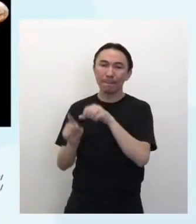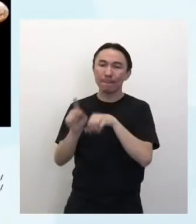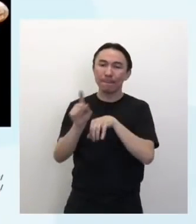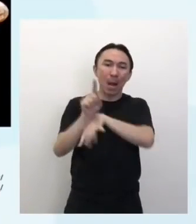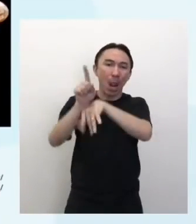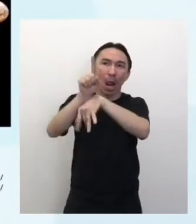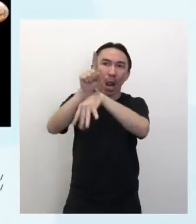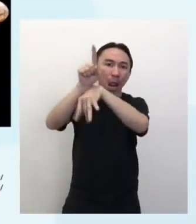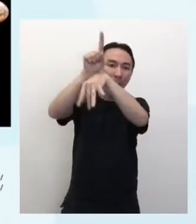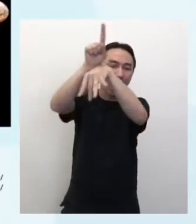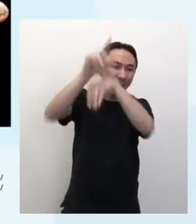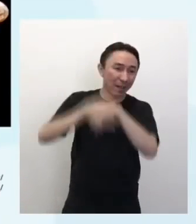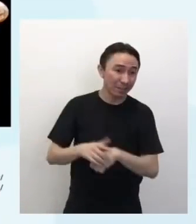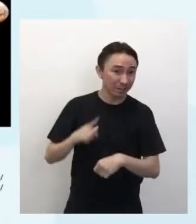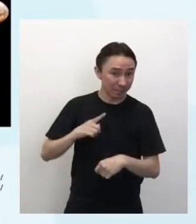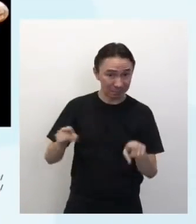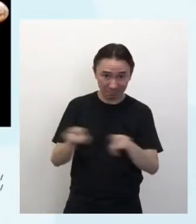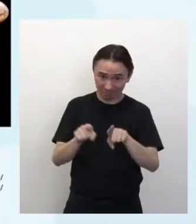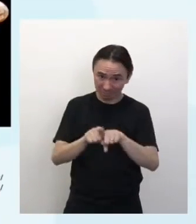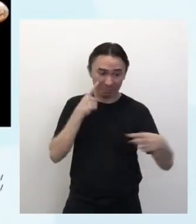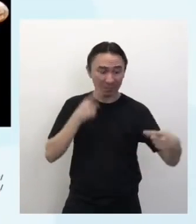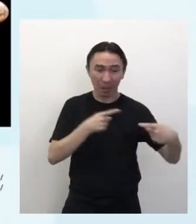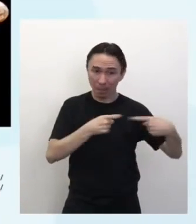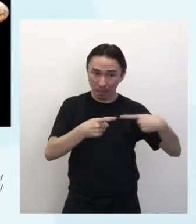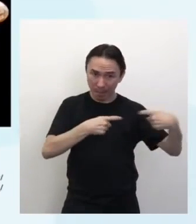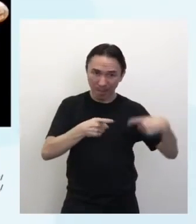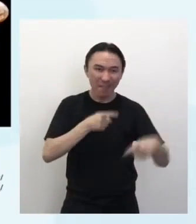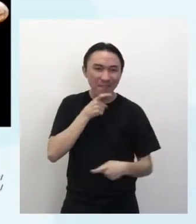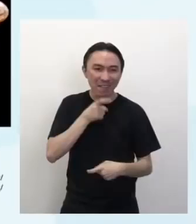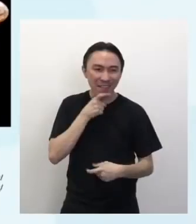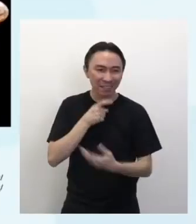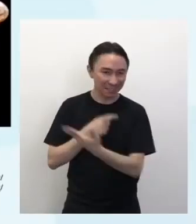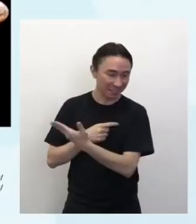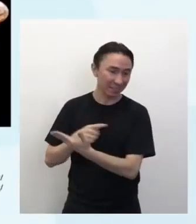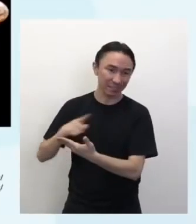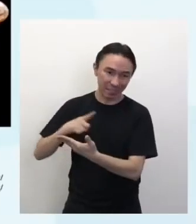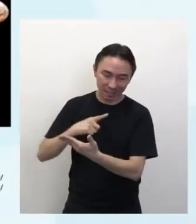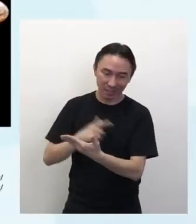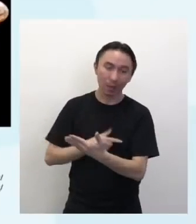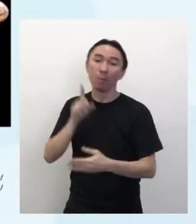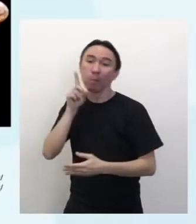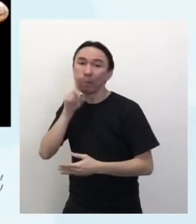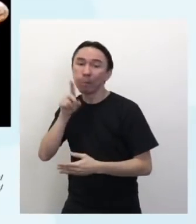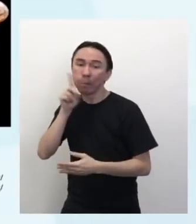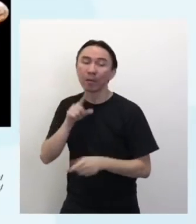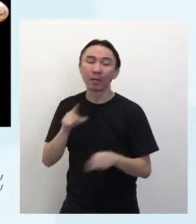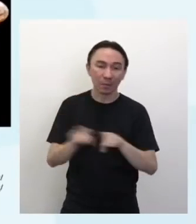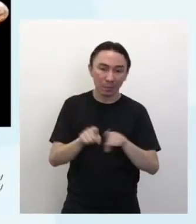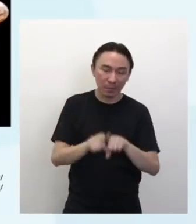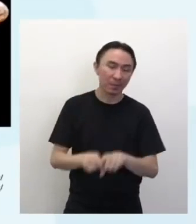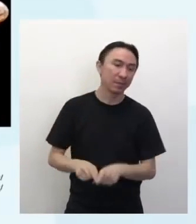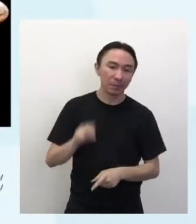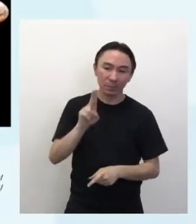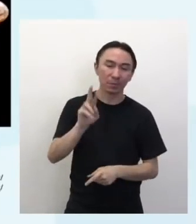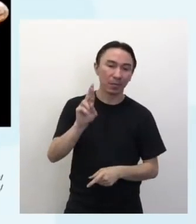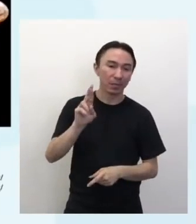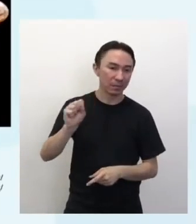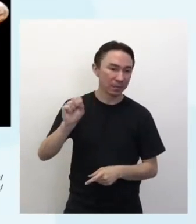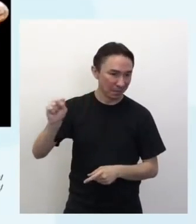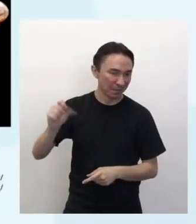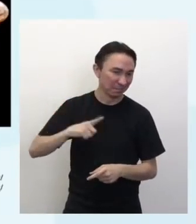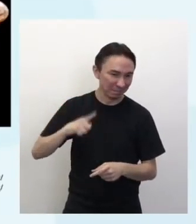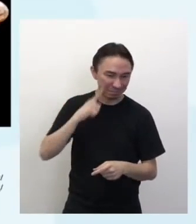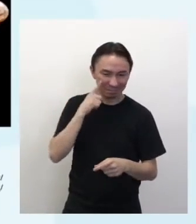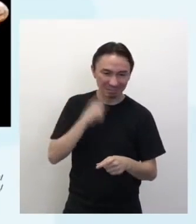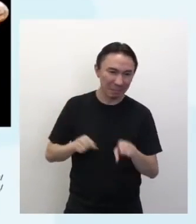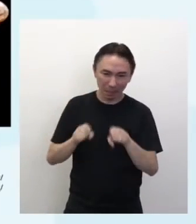aí os Estados Unidos e a União Soviética fazendo a corrida espacial, né? Na questão do lançamento de foguetes, no lançamento de